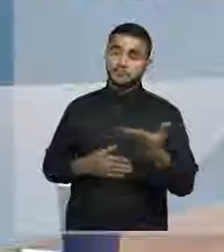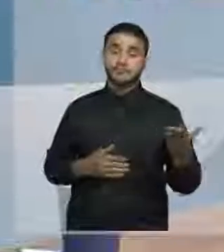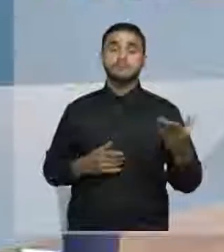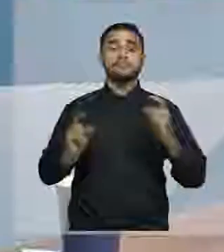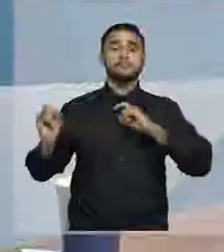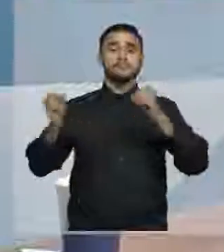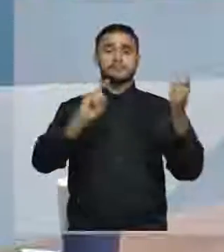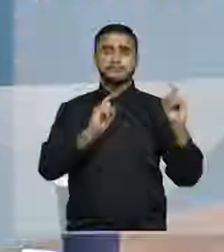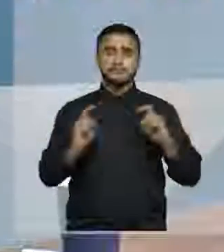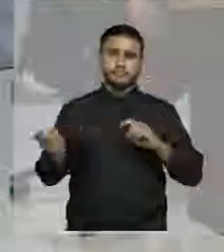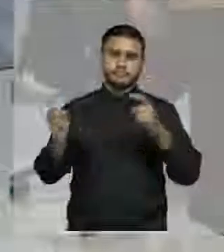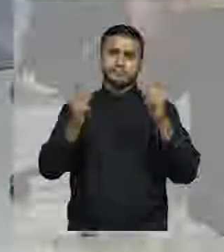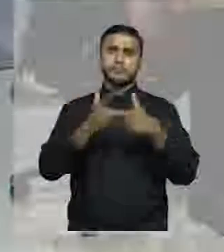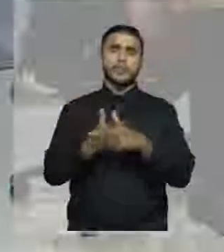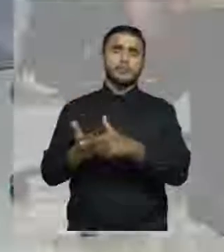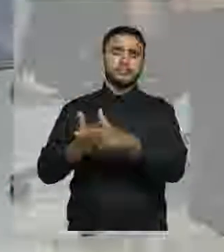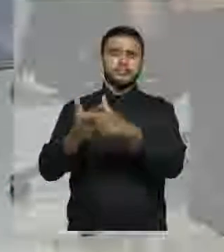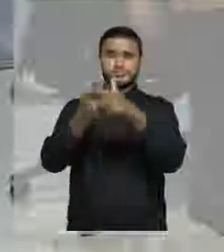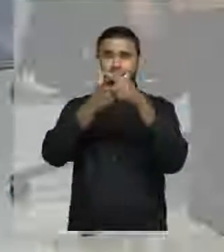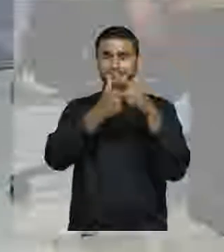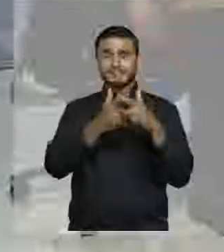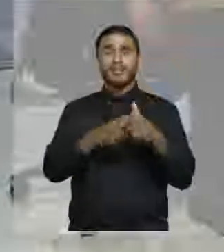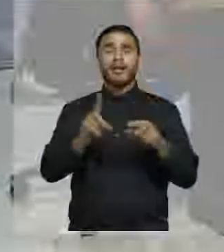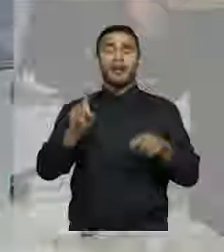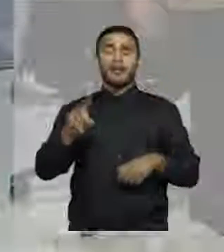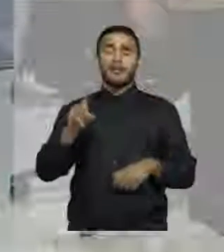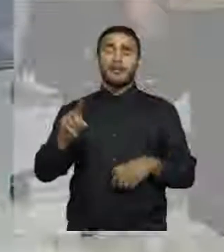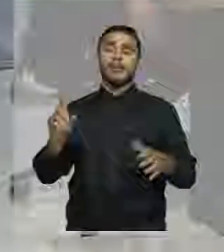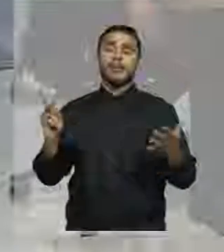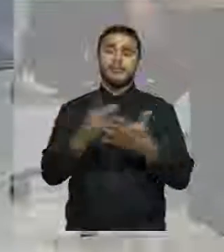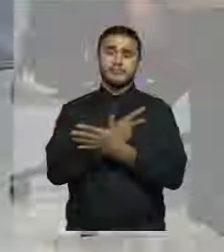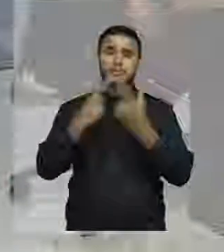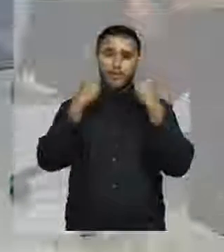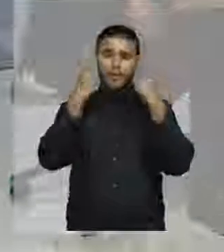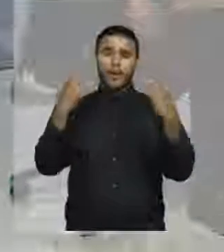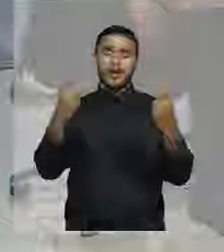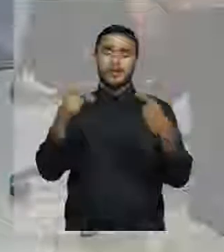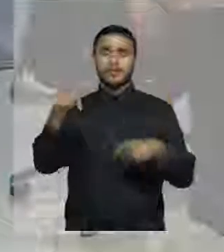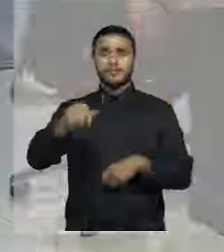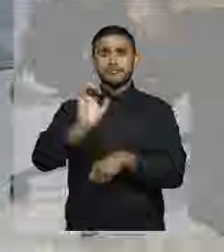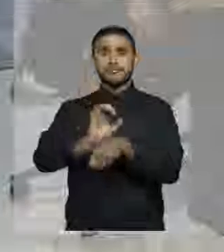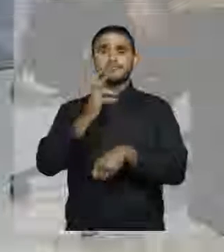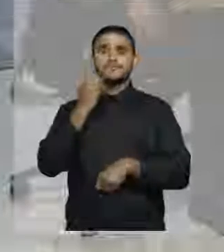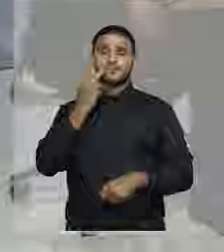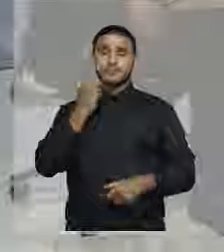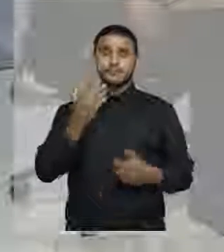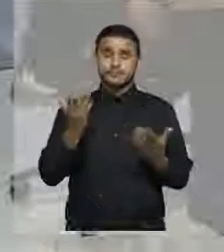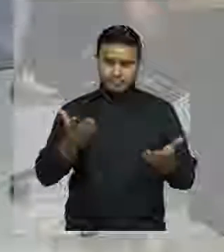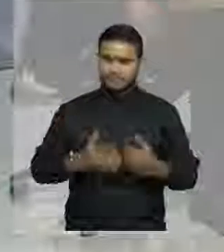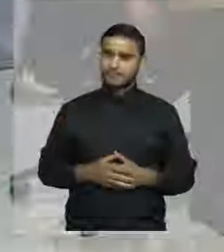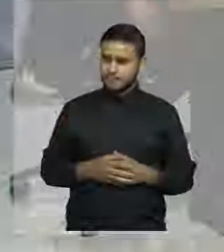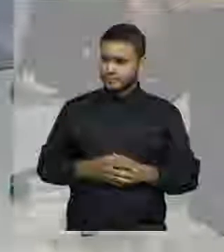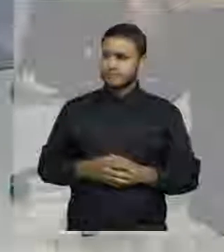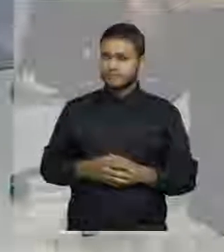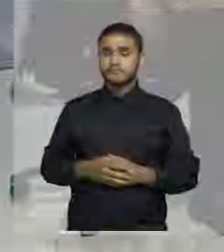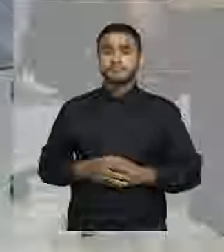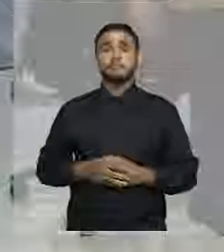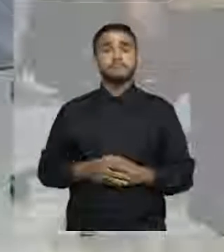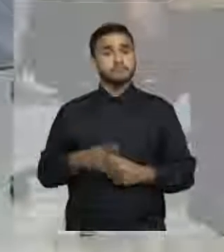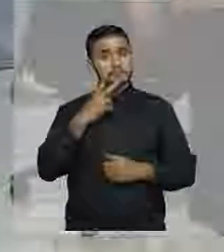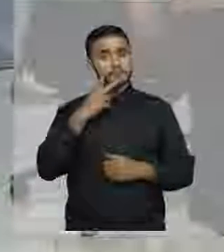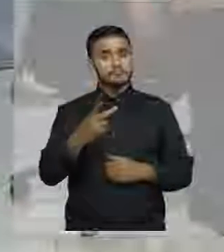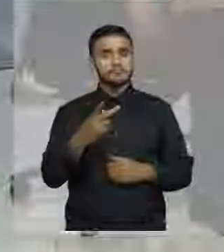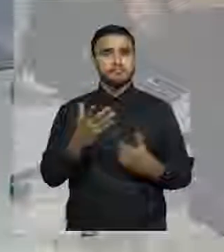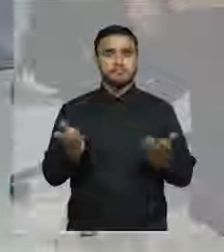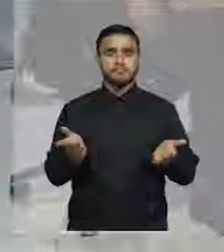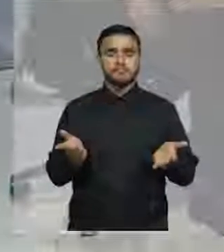de ser, mais uma crise, né, na área da segurança pública do estado do Ceará. E eu quero colocar